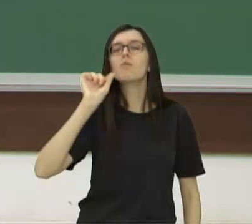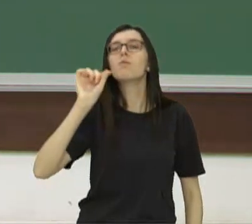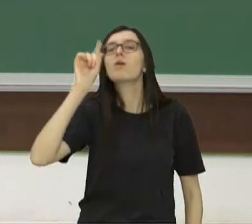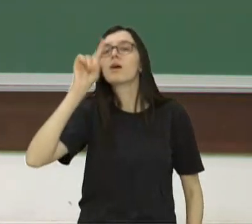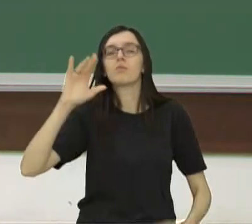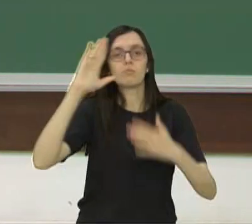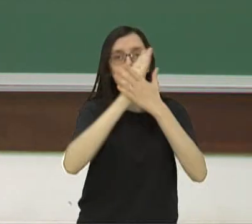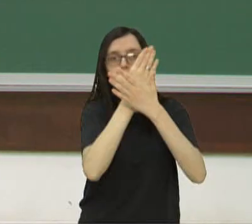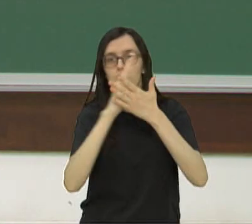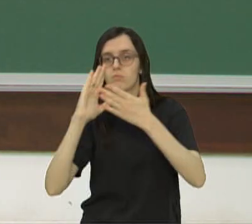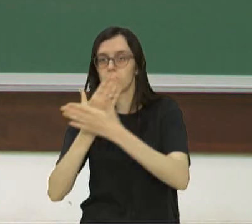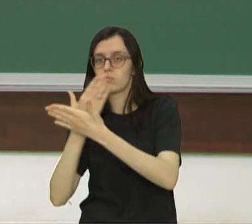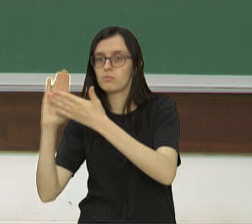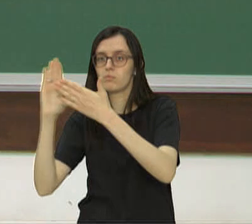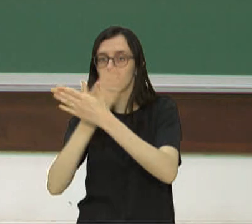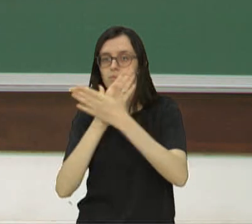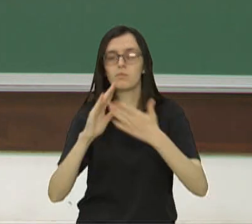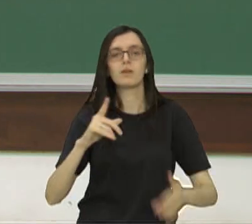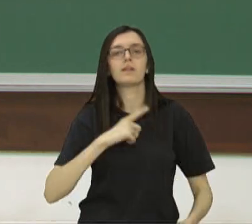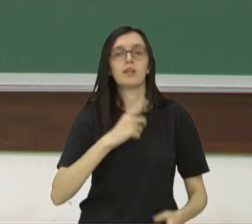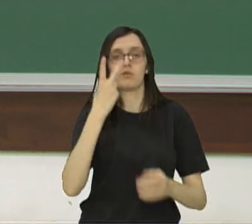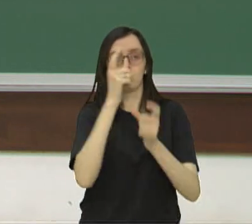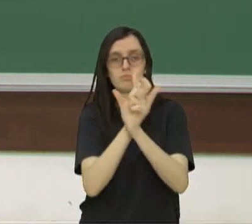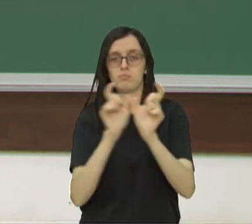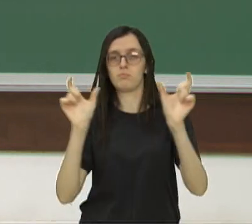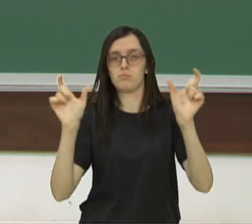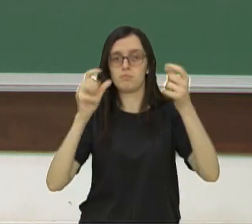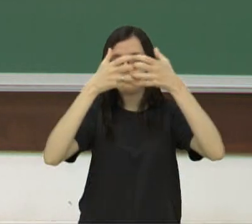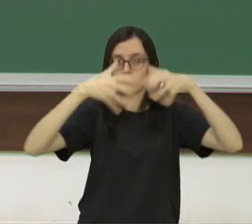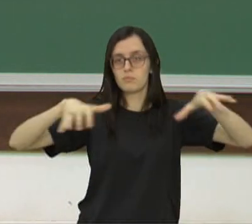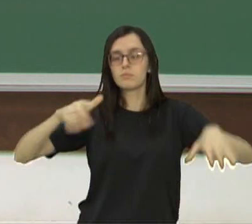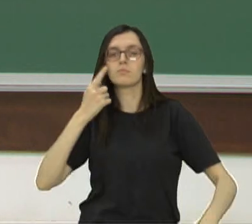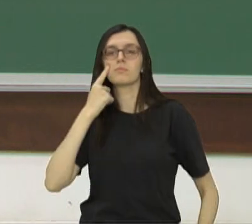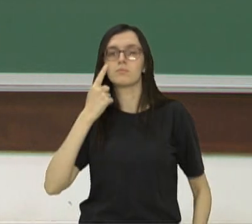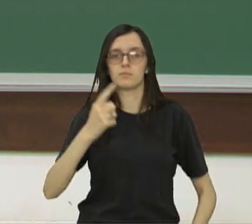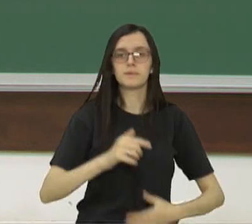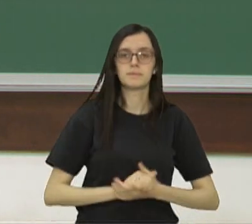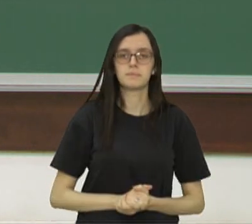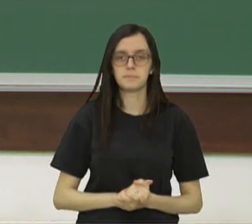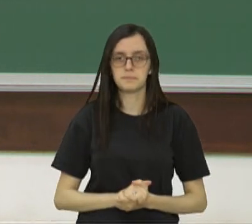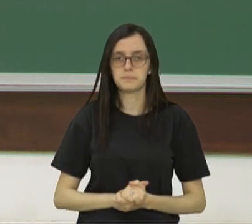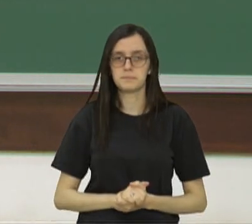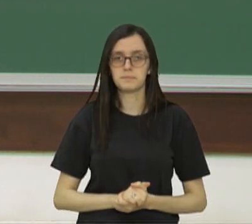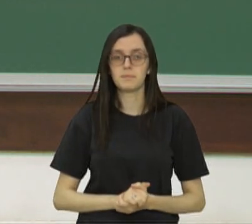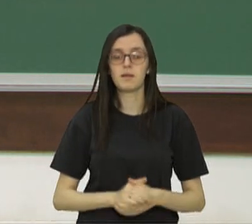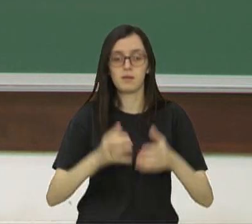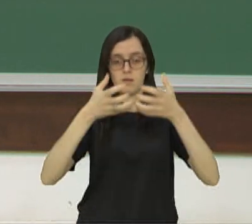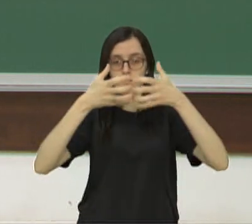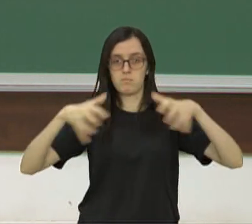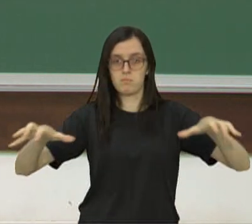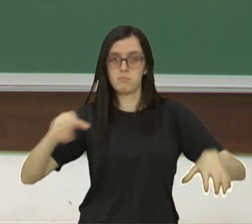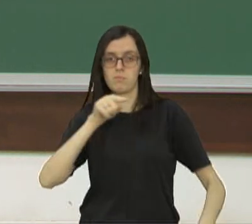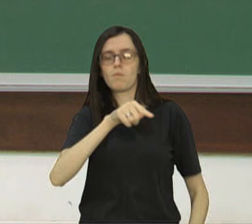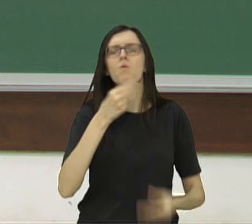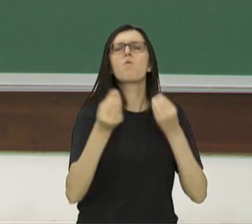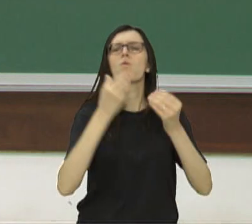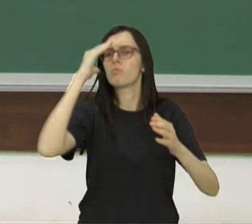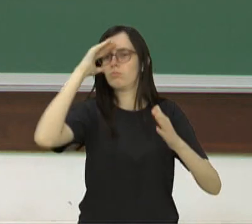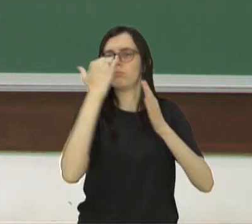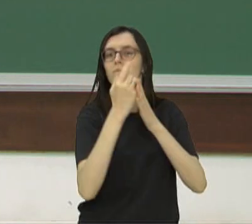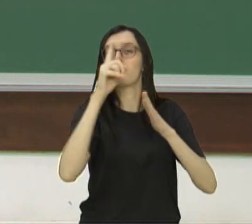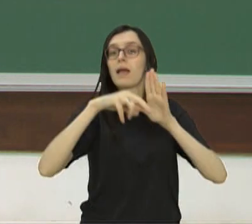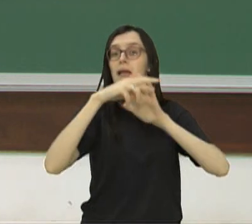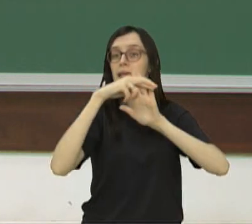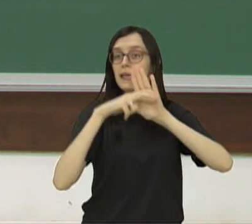em regiões intermediárias e regiões imediatas. Essa divisão, ela obedece